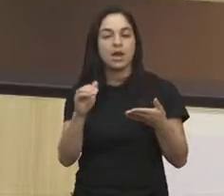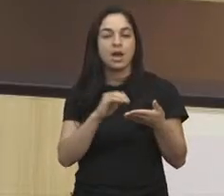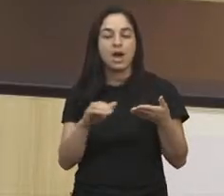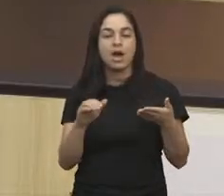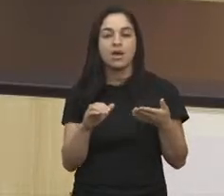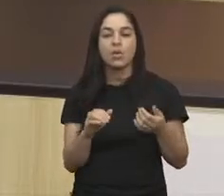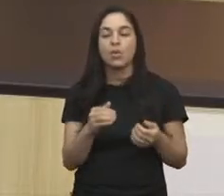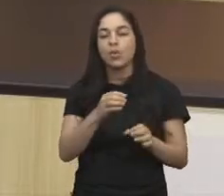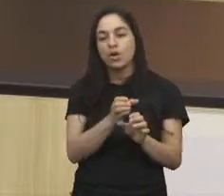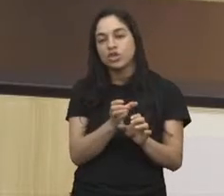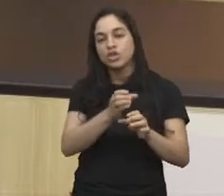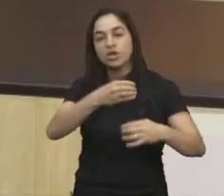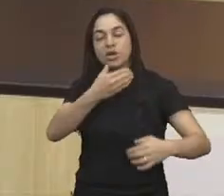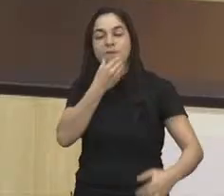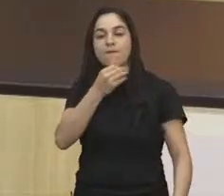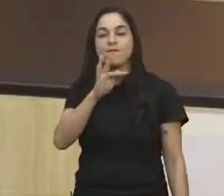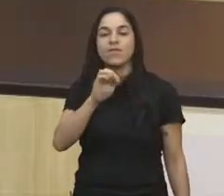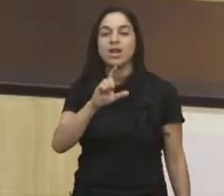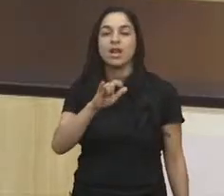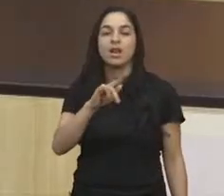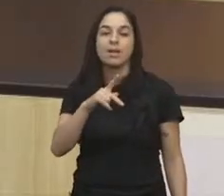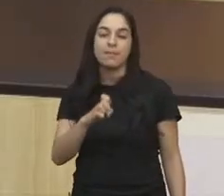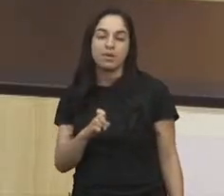Felipe Vilas Boa.